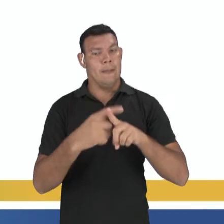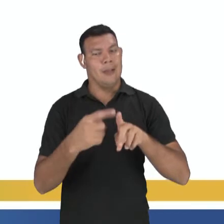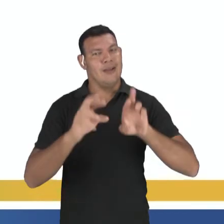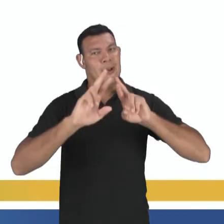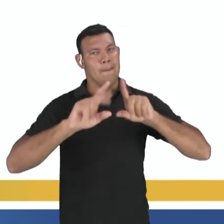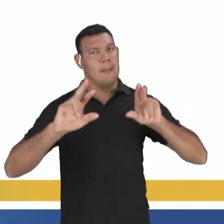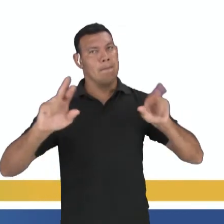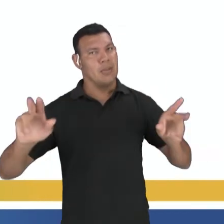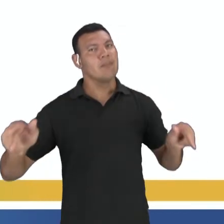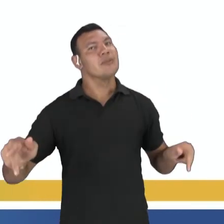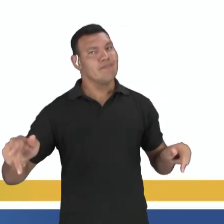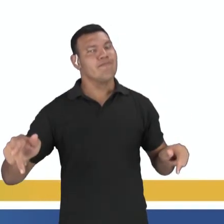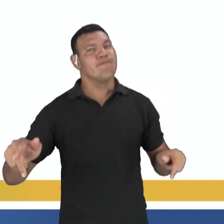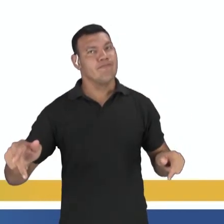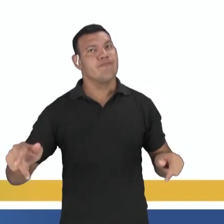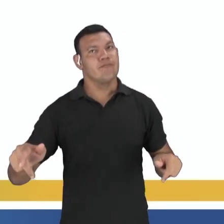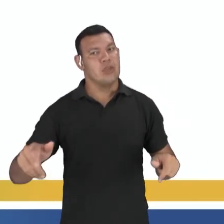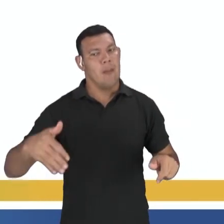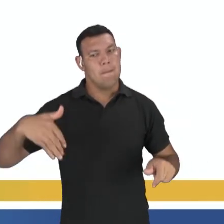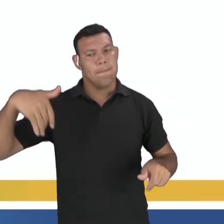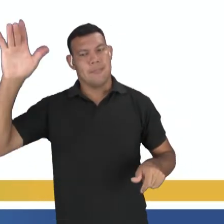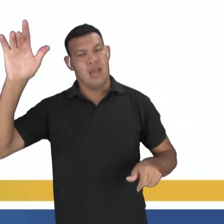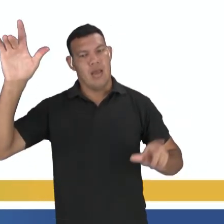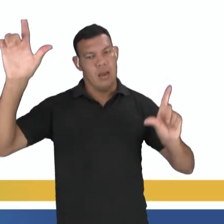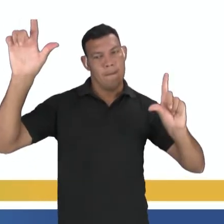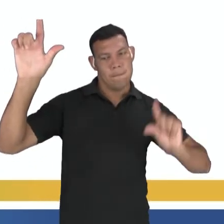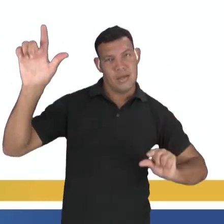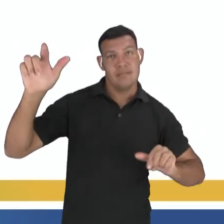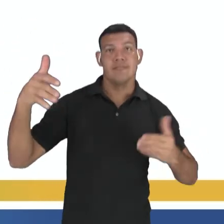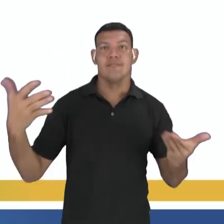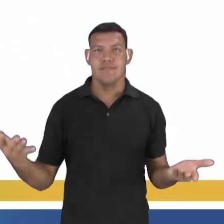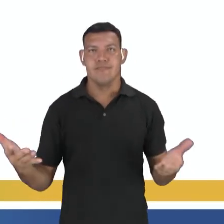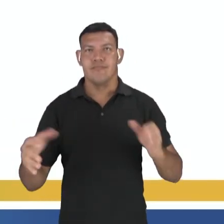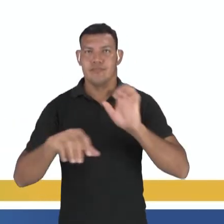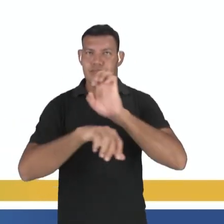discrepâncias muito altas entre os estados, certinho?